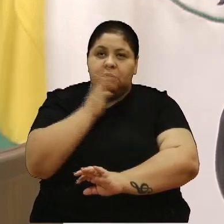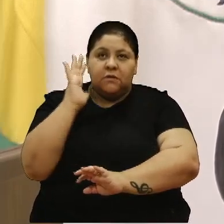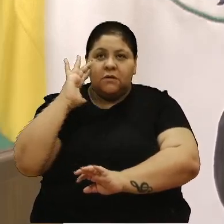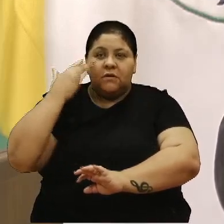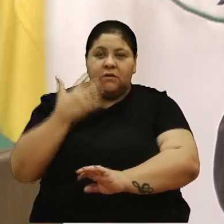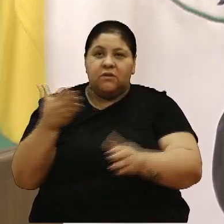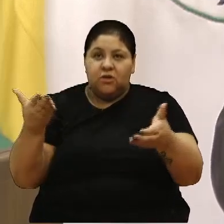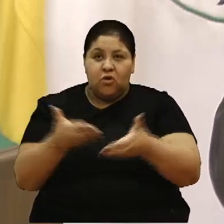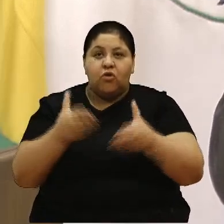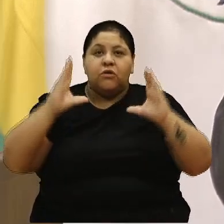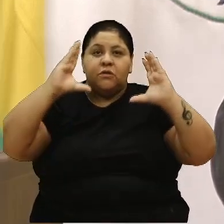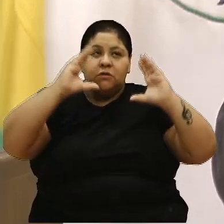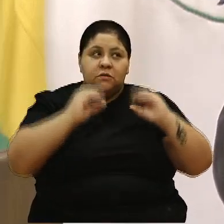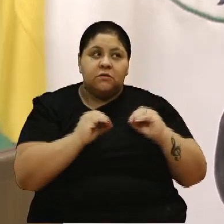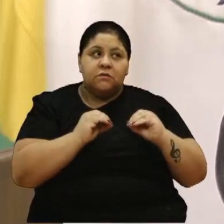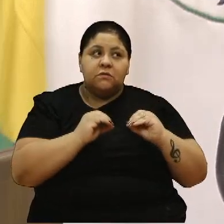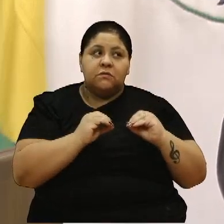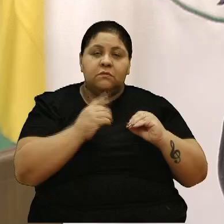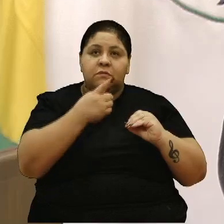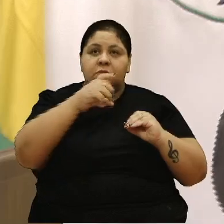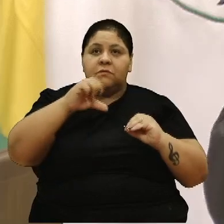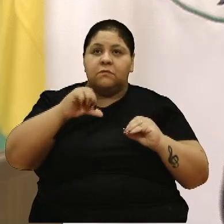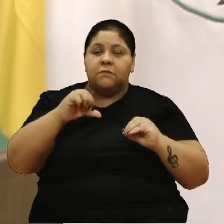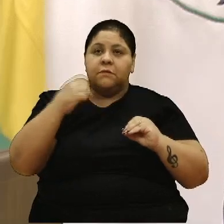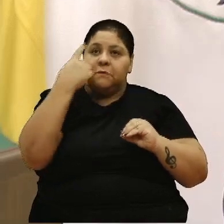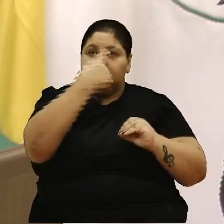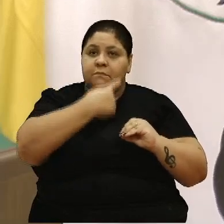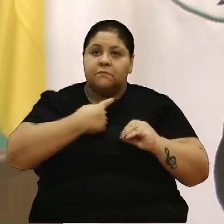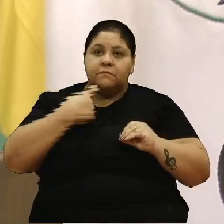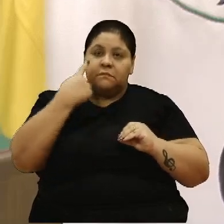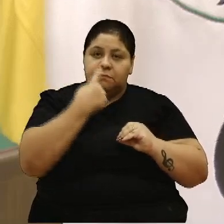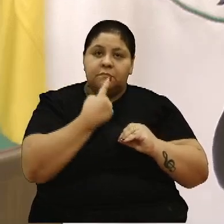então hoje à noite, às 19 horas,